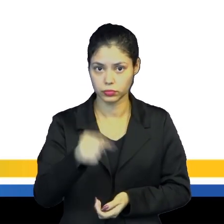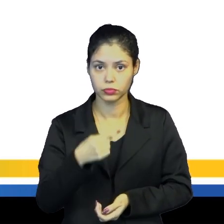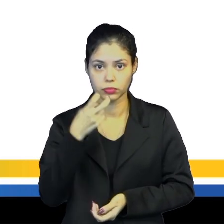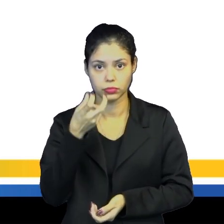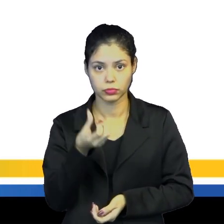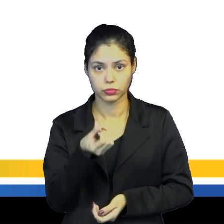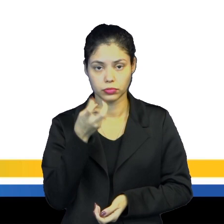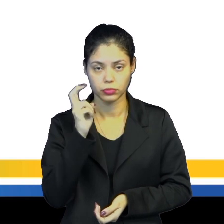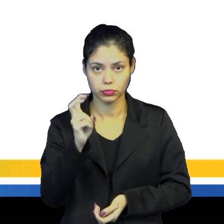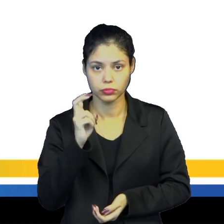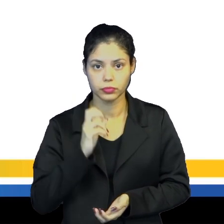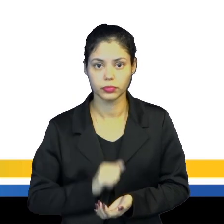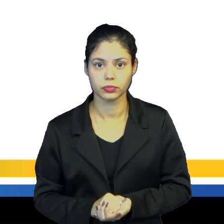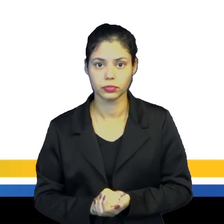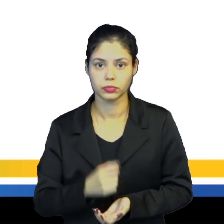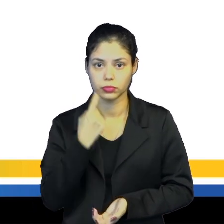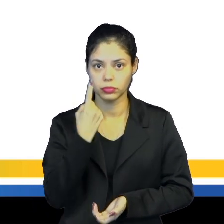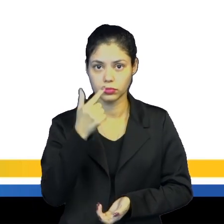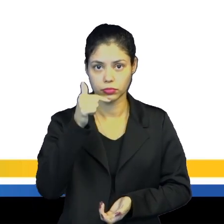1,65,